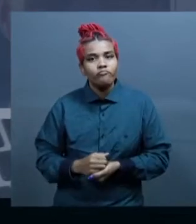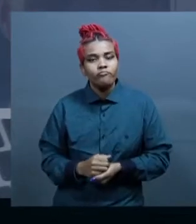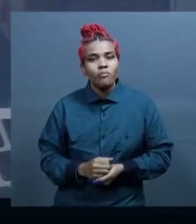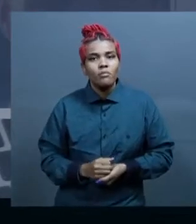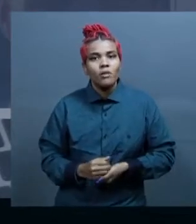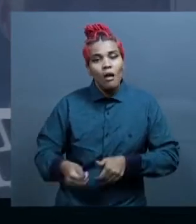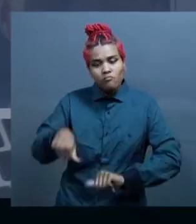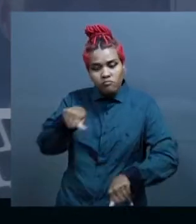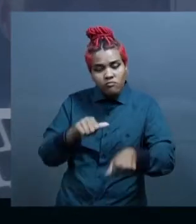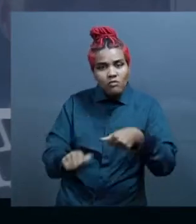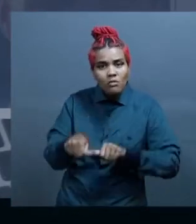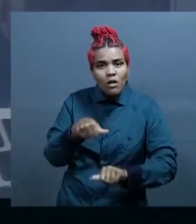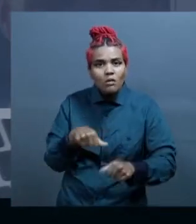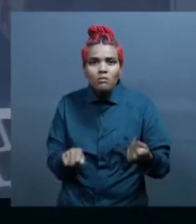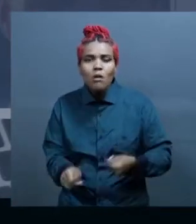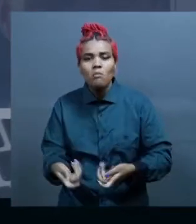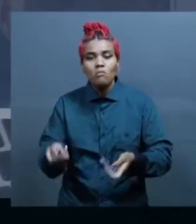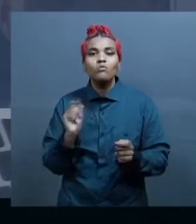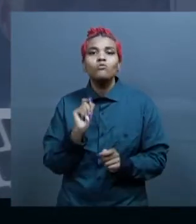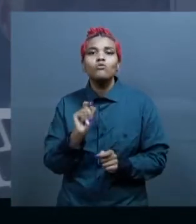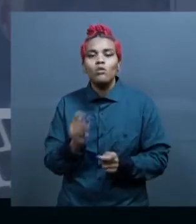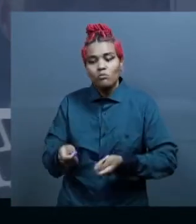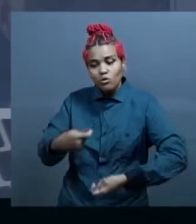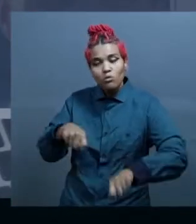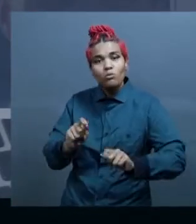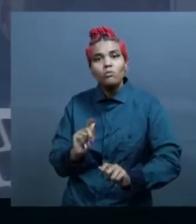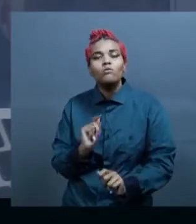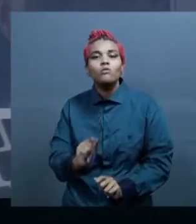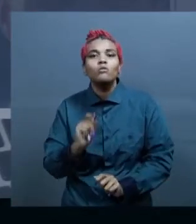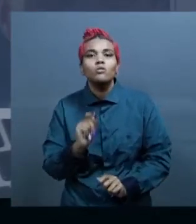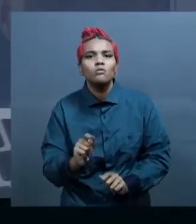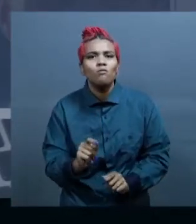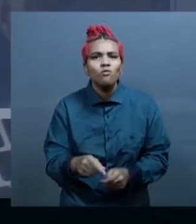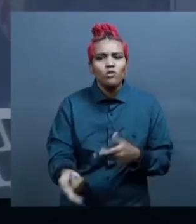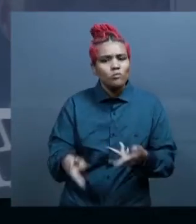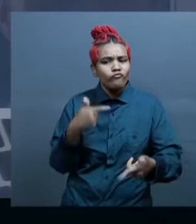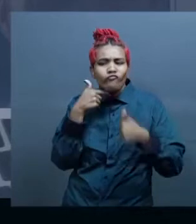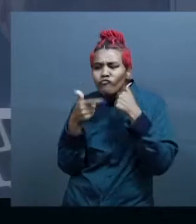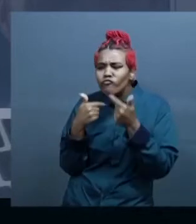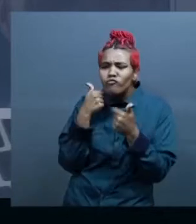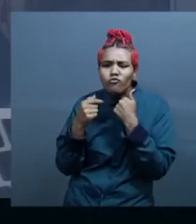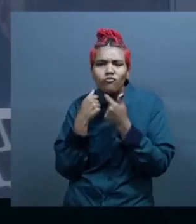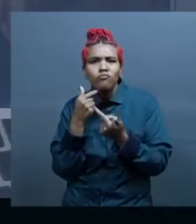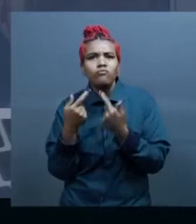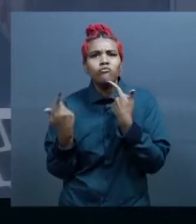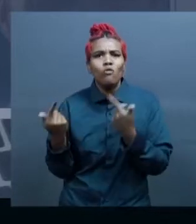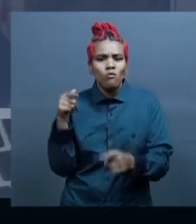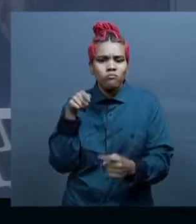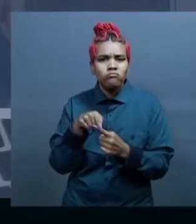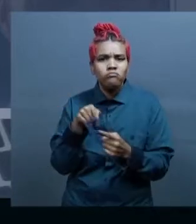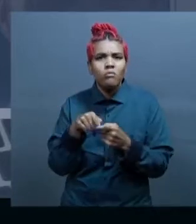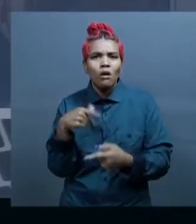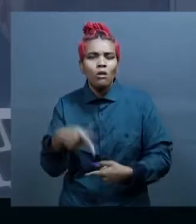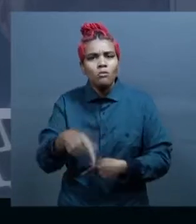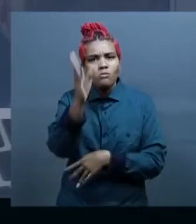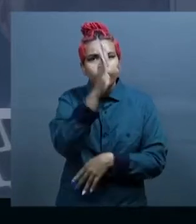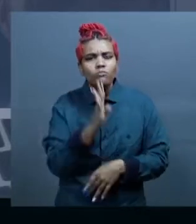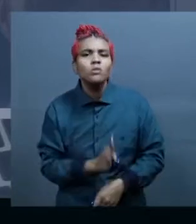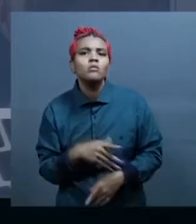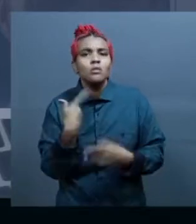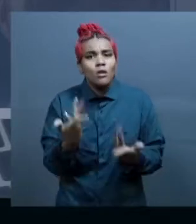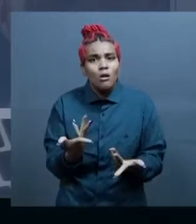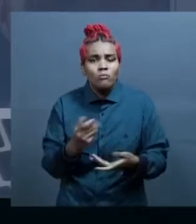correções recorrentes levantaram dúvidas sobre informações fundamentais sobre o brasil principalmente entre os investidores